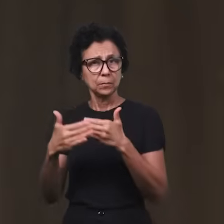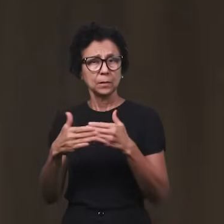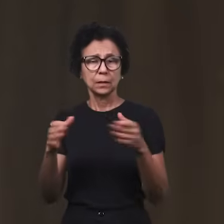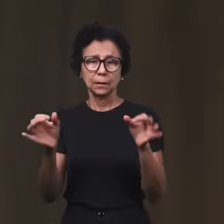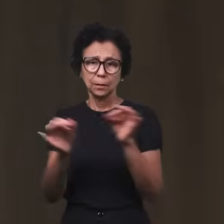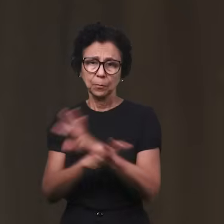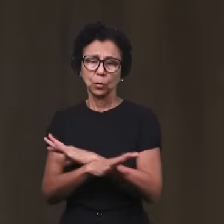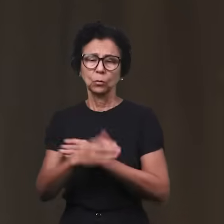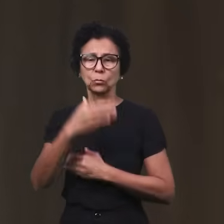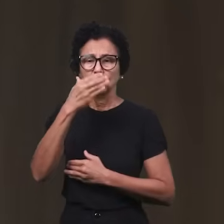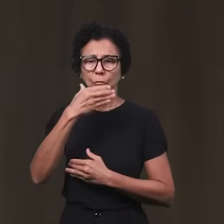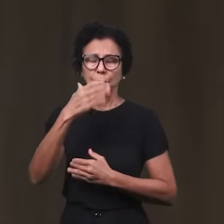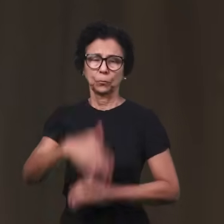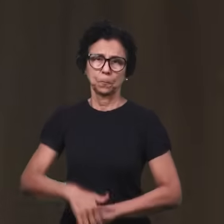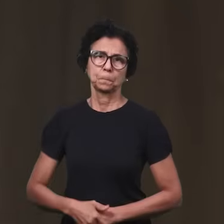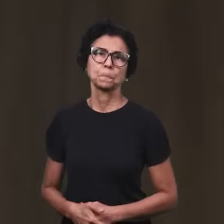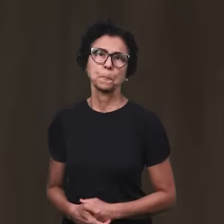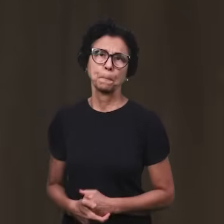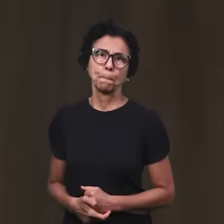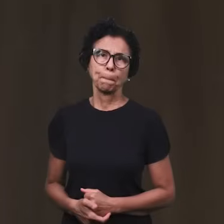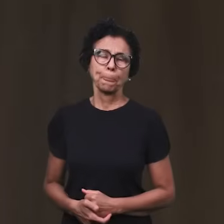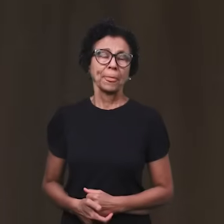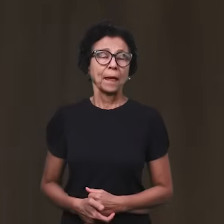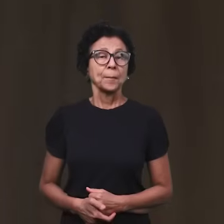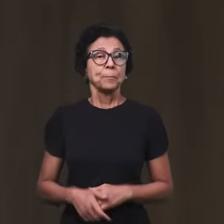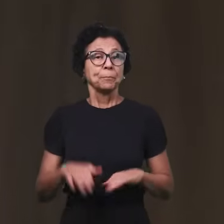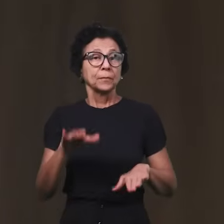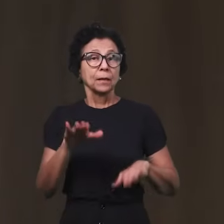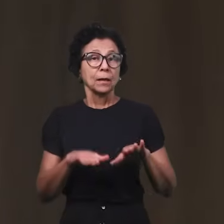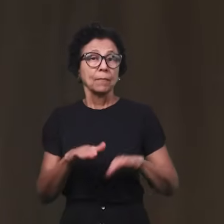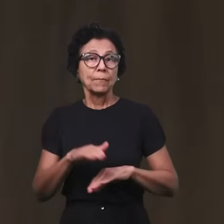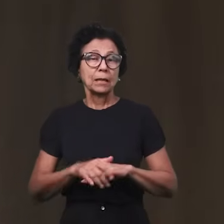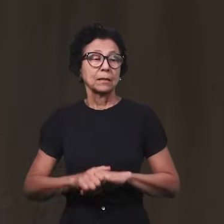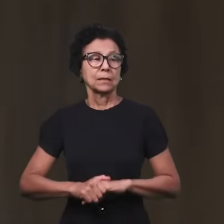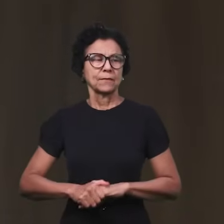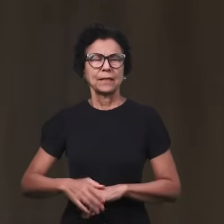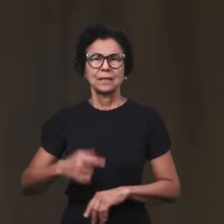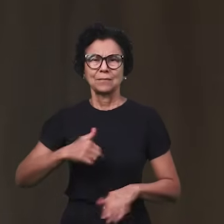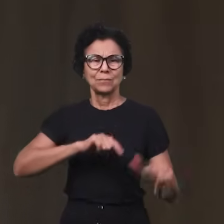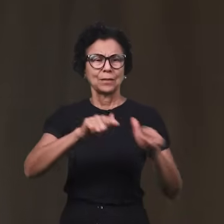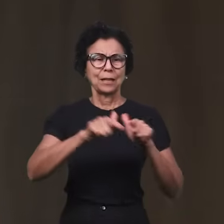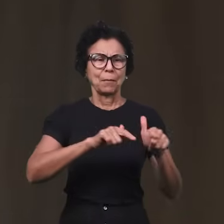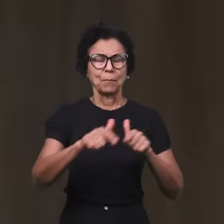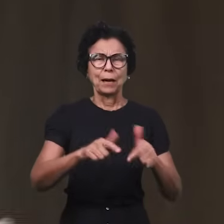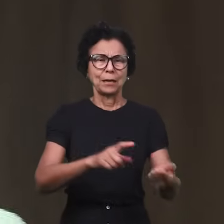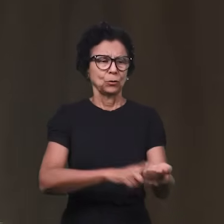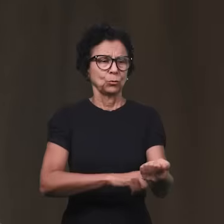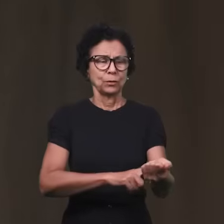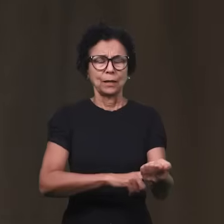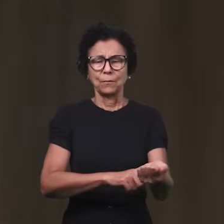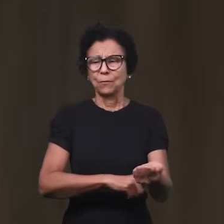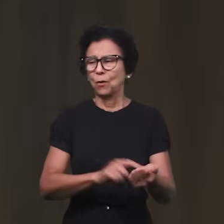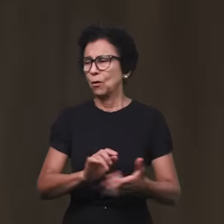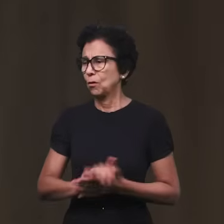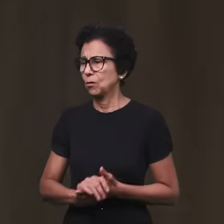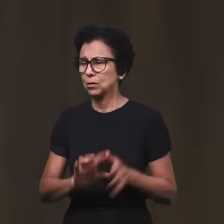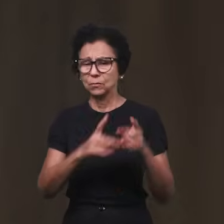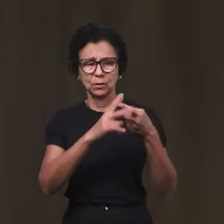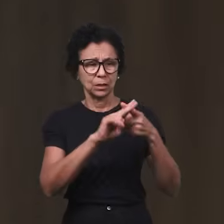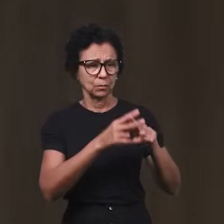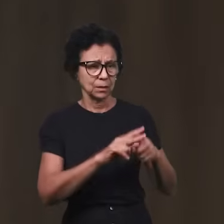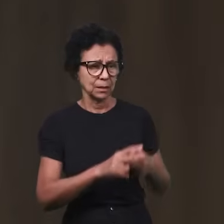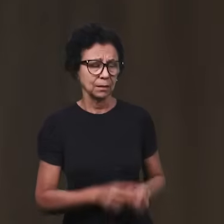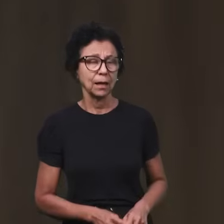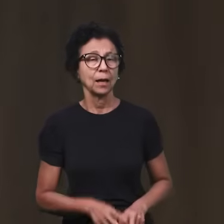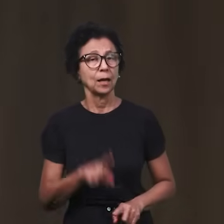quieto, uma hora vai falhar, uma hora eu dou uma resposta mais ríspida ao meu esposo, uma hora eu tenho um probleminha lá no meu trabalho, depois eu vou ter que consertar,